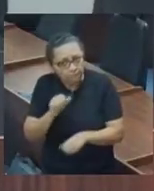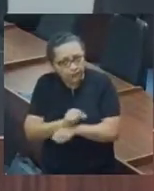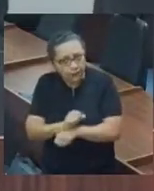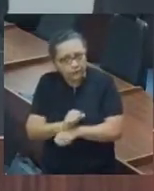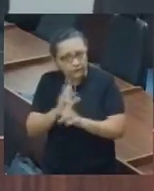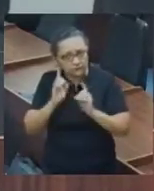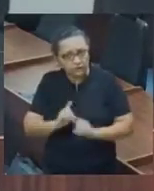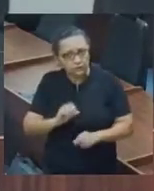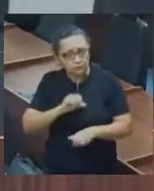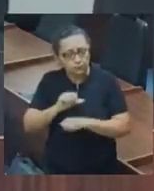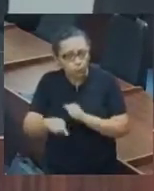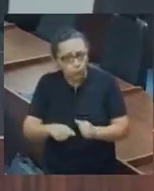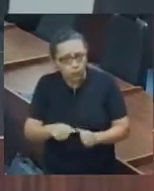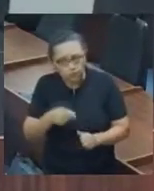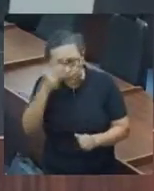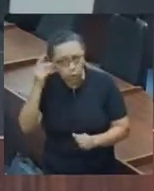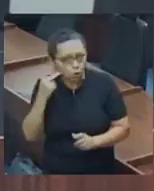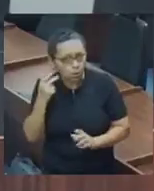é